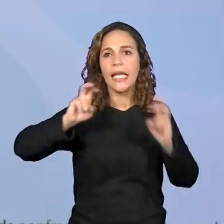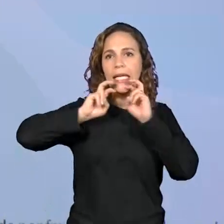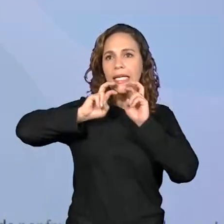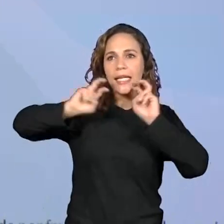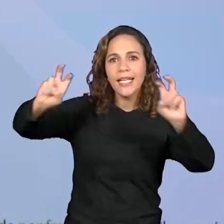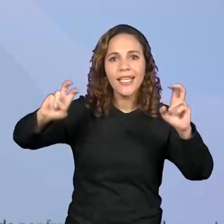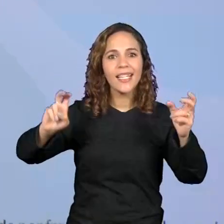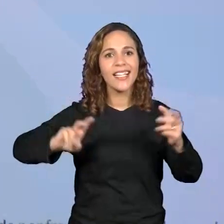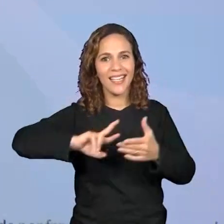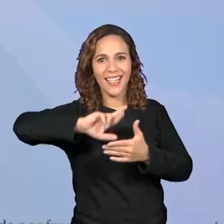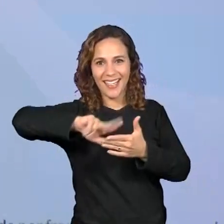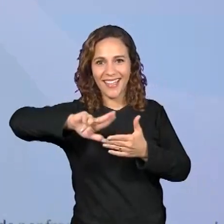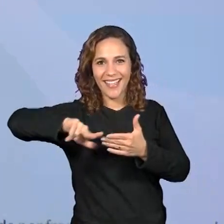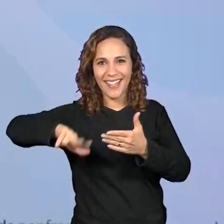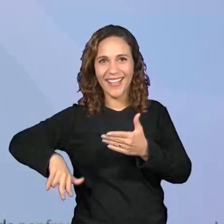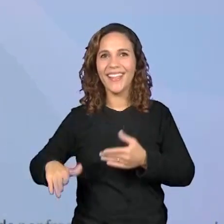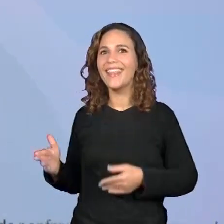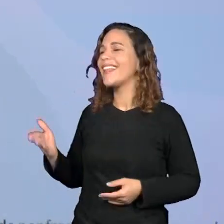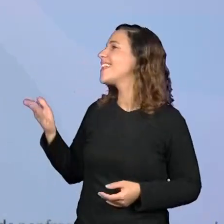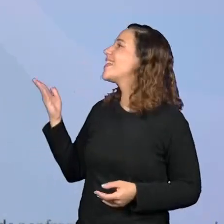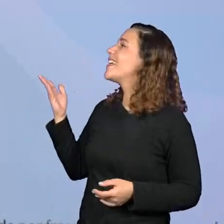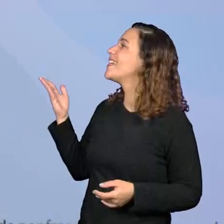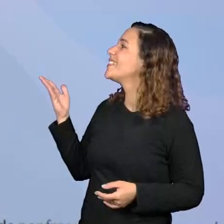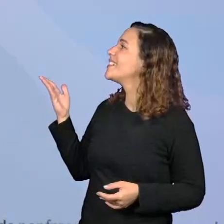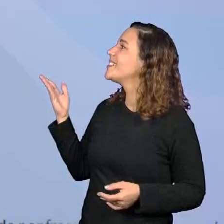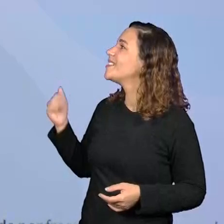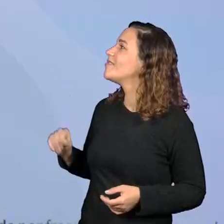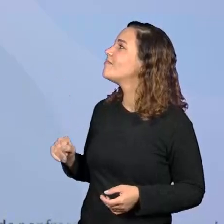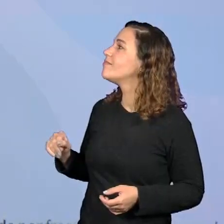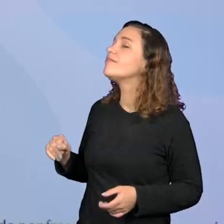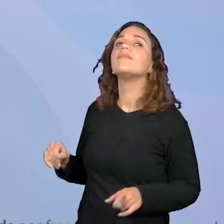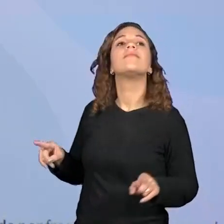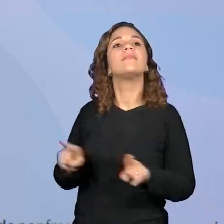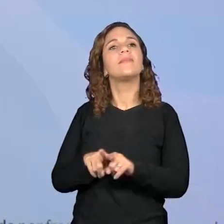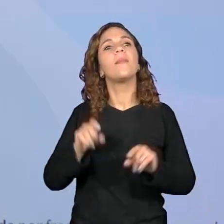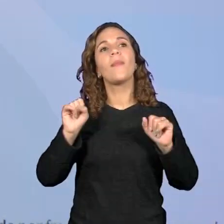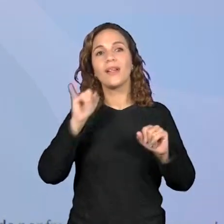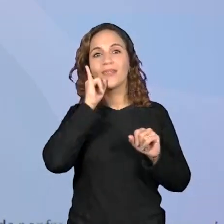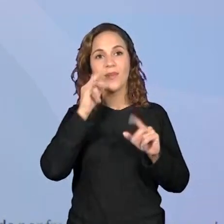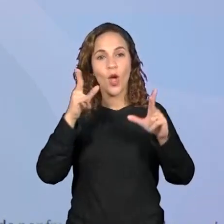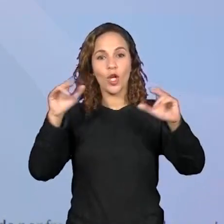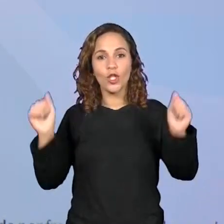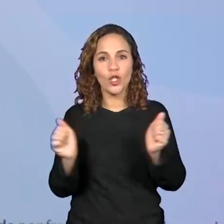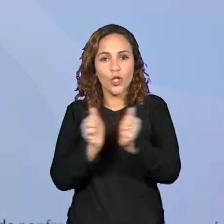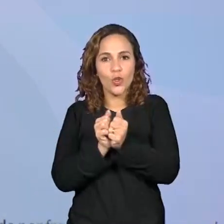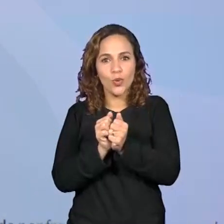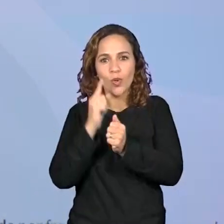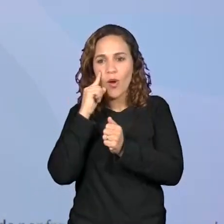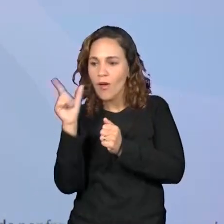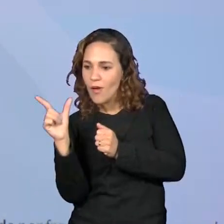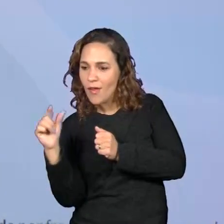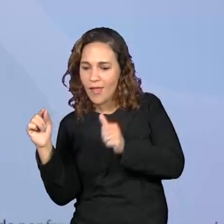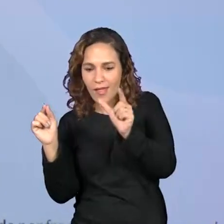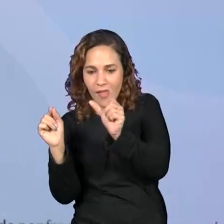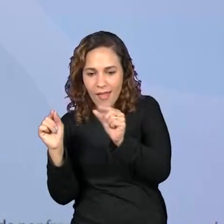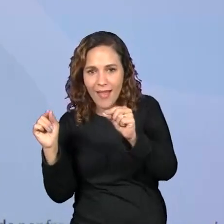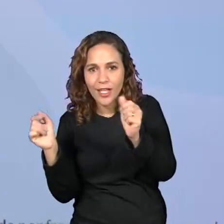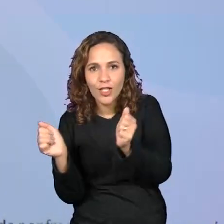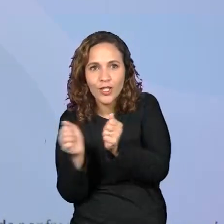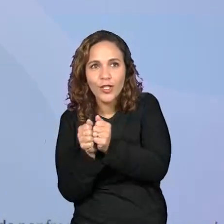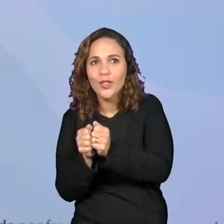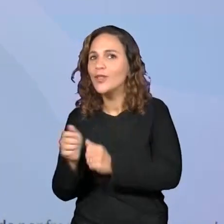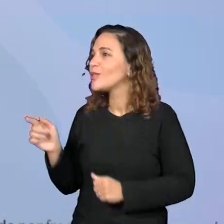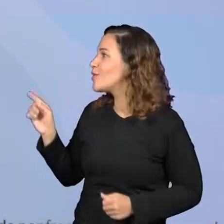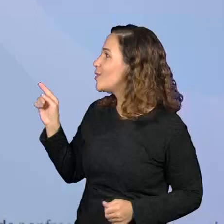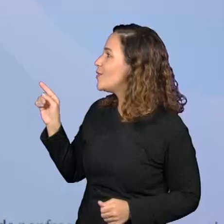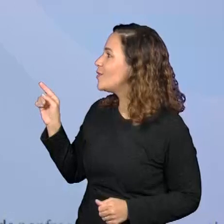Do personagem, né? Outros balões são feitos de forma coletiva, igual podemos ver aí também. esses balões grudadinhos. Outros